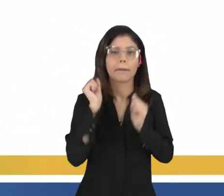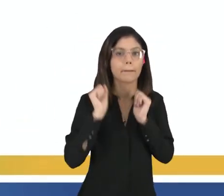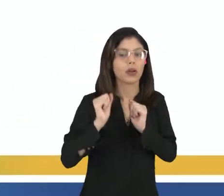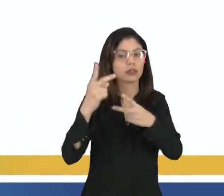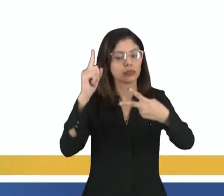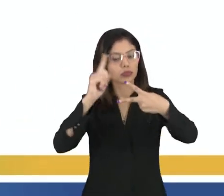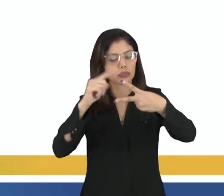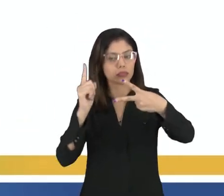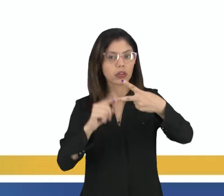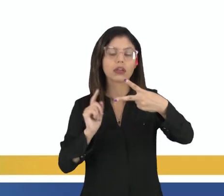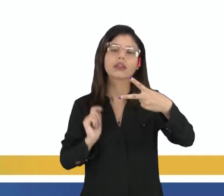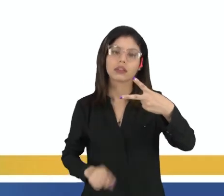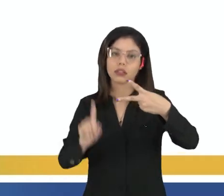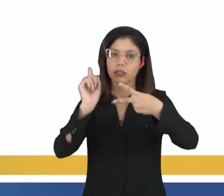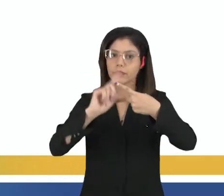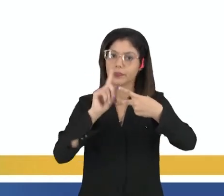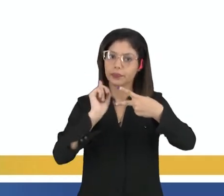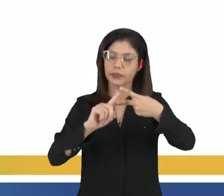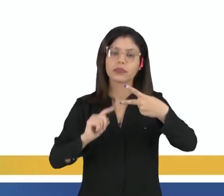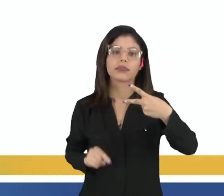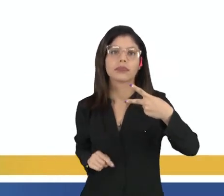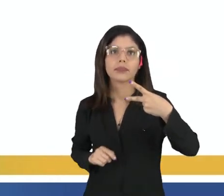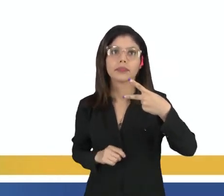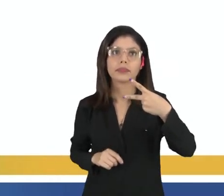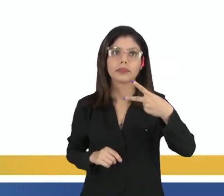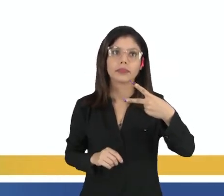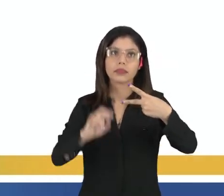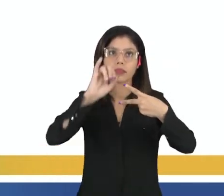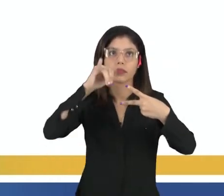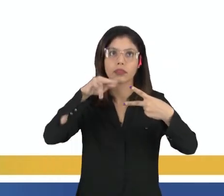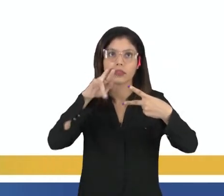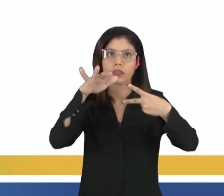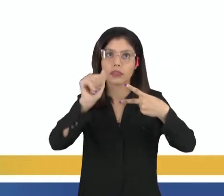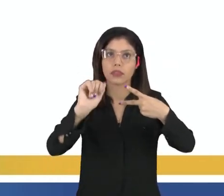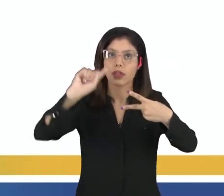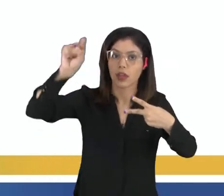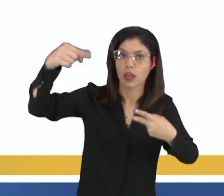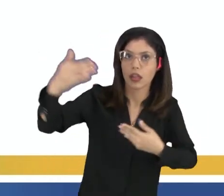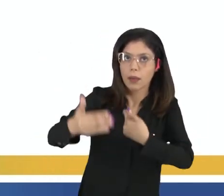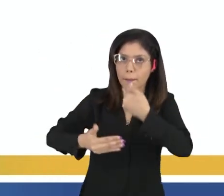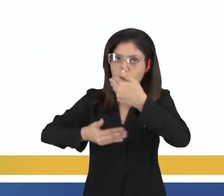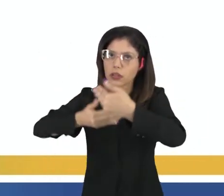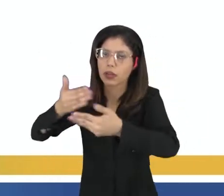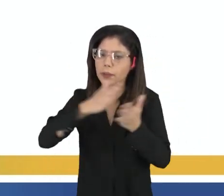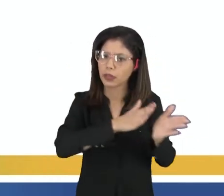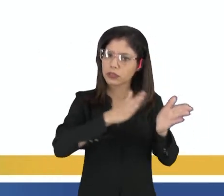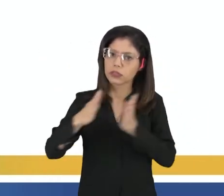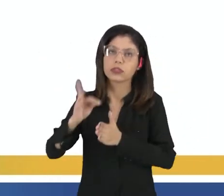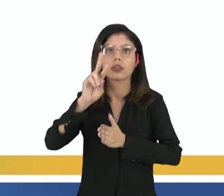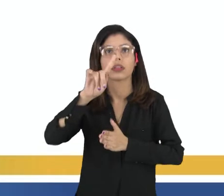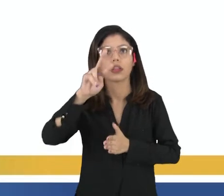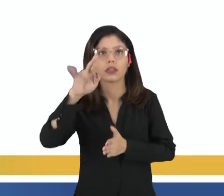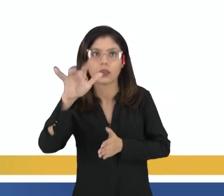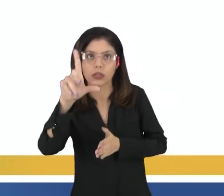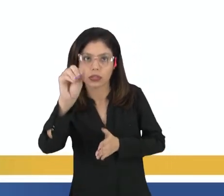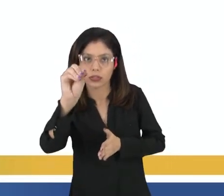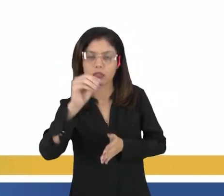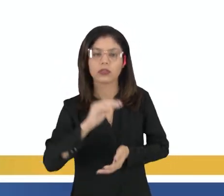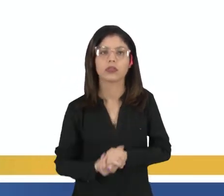dois tipos, a eletrólise. Ela pode ser ígnea, é aquela que se processa a partir de